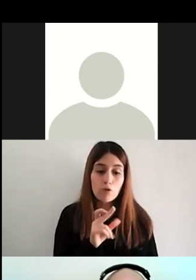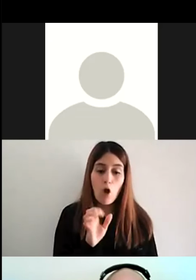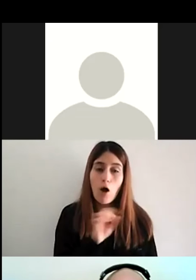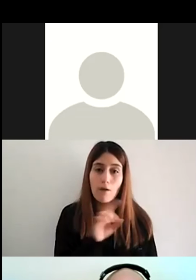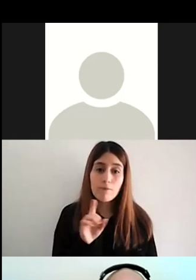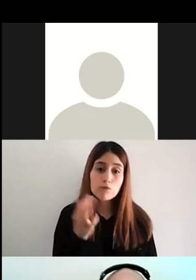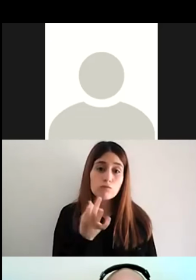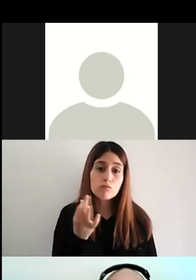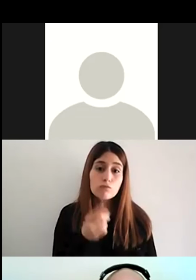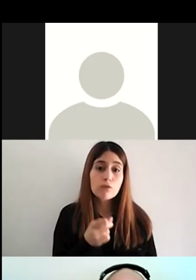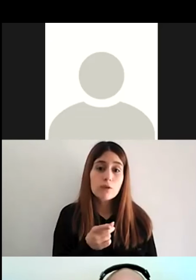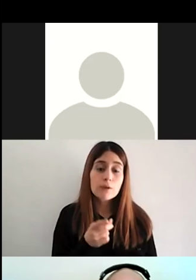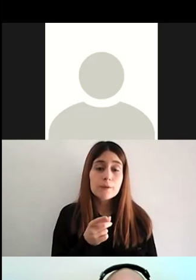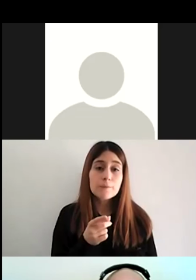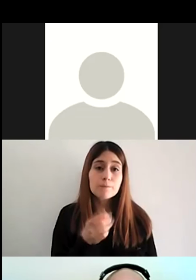tido